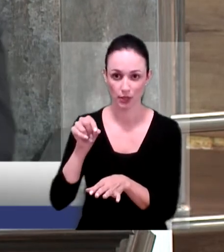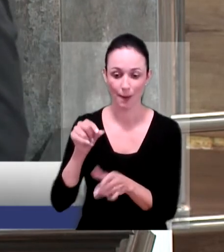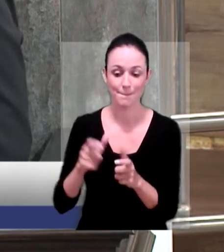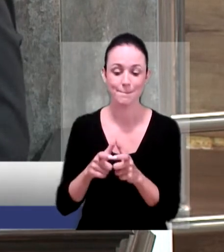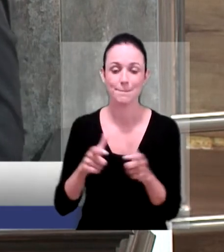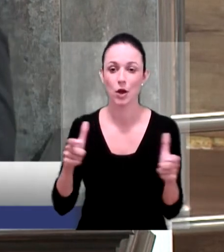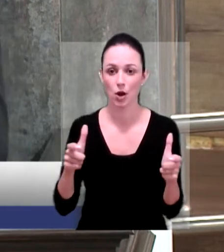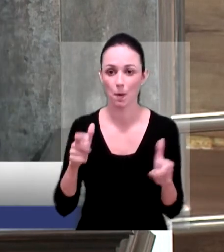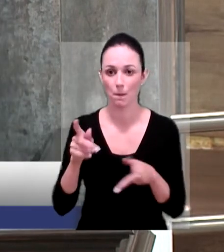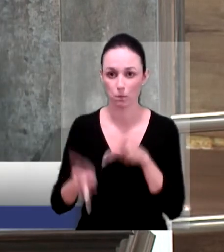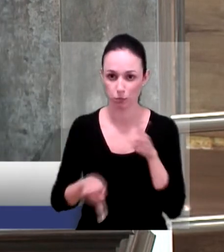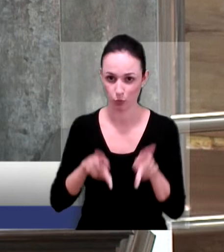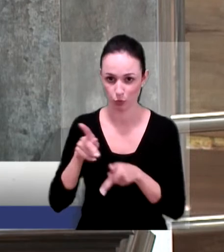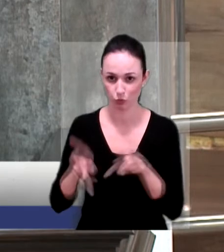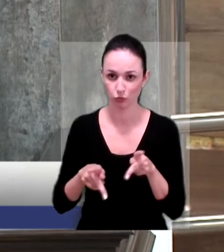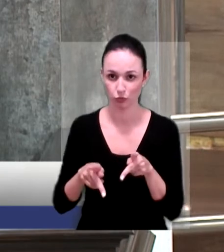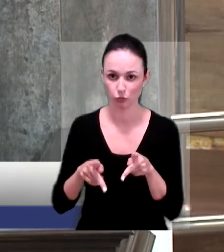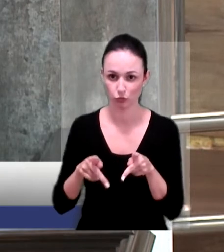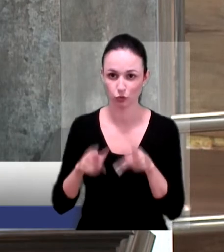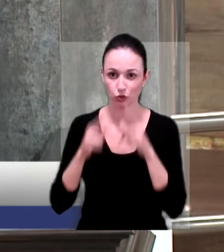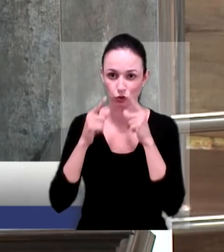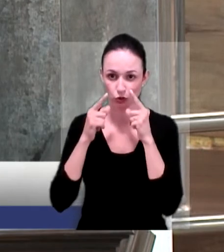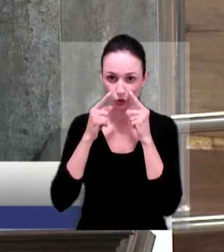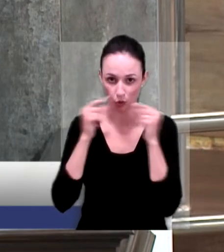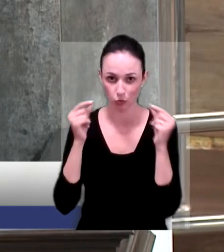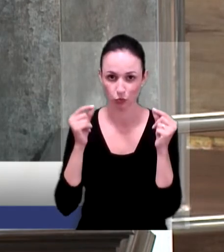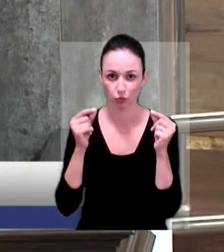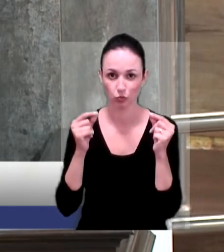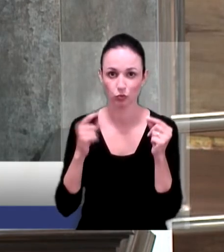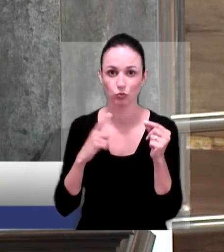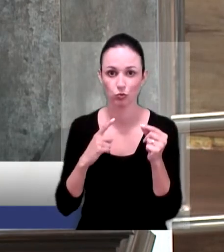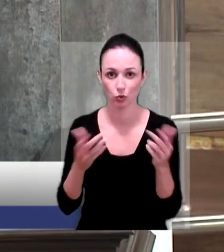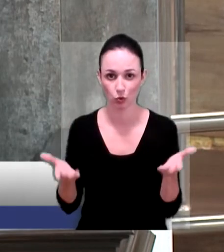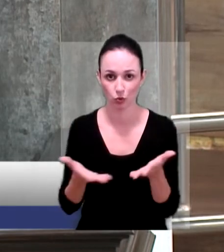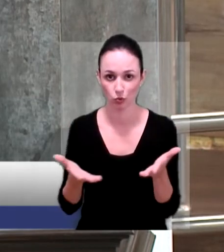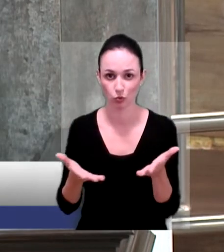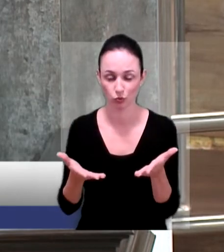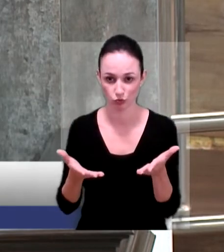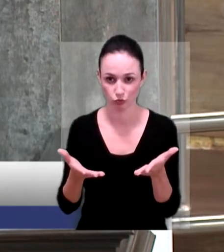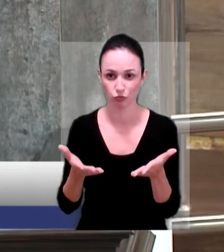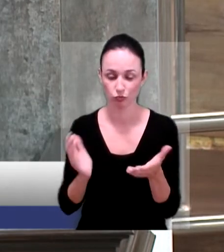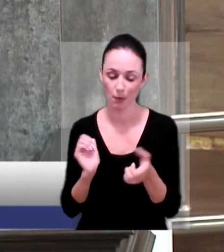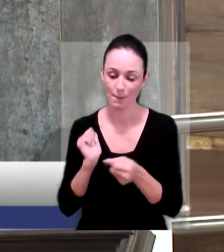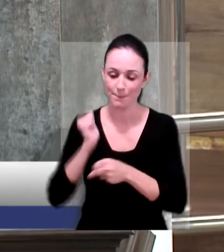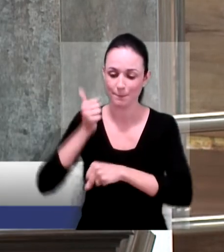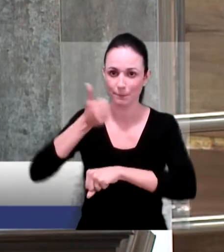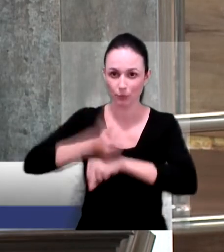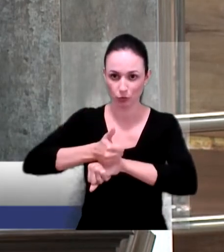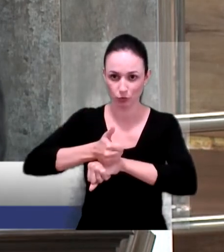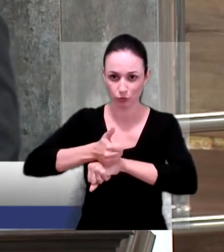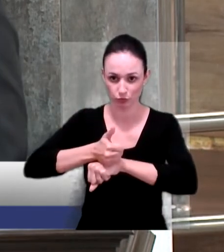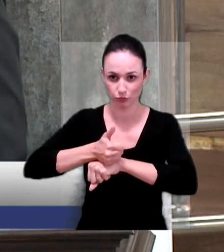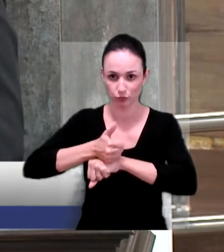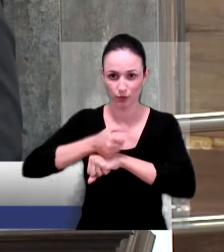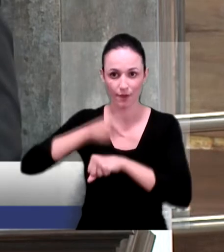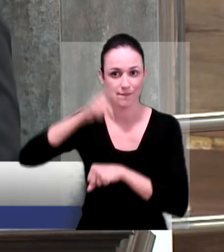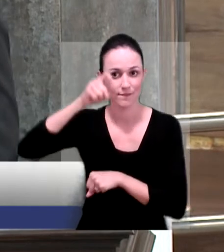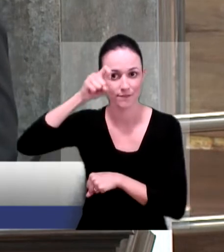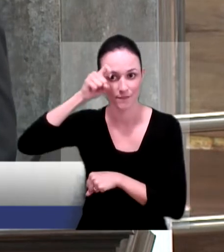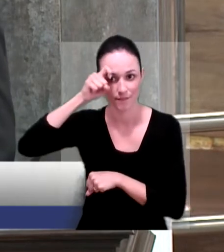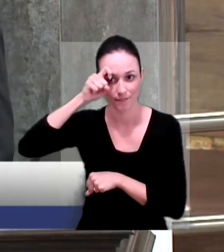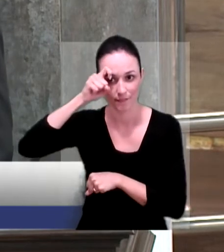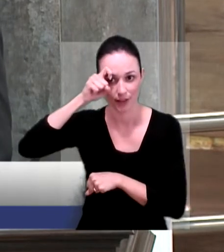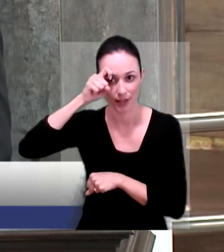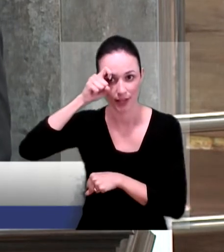Jaú, tivemos aqui hoje o empossamento do senhor Ivan Cassaro e do senhor Tucubauabe.